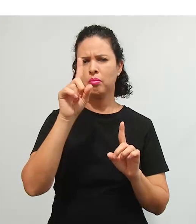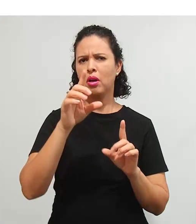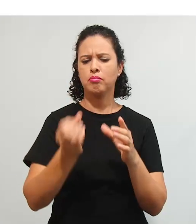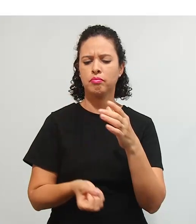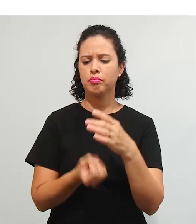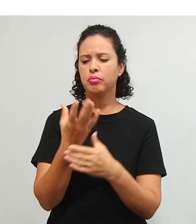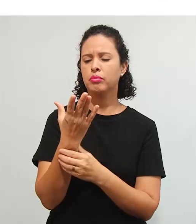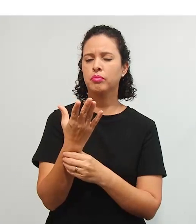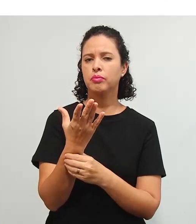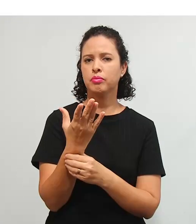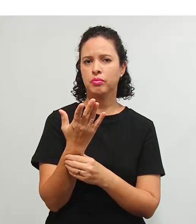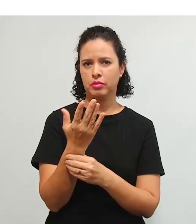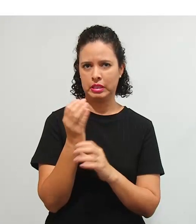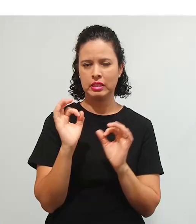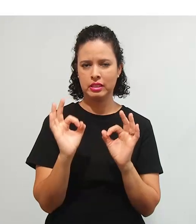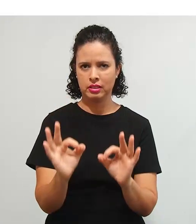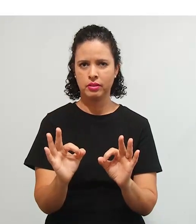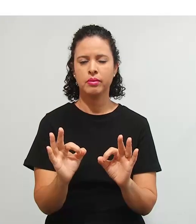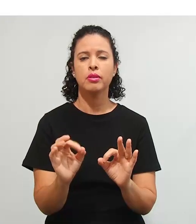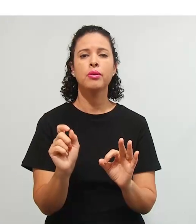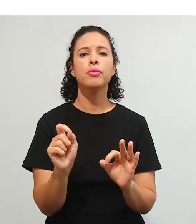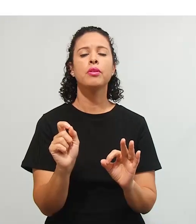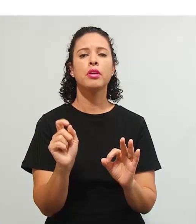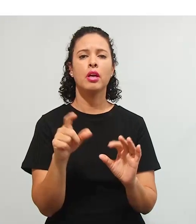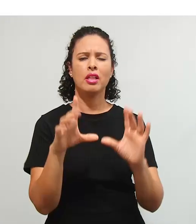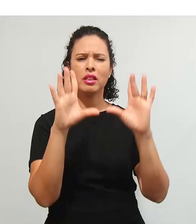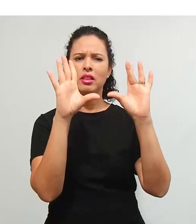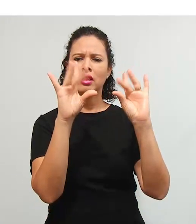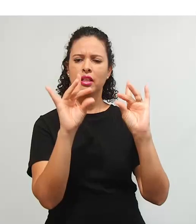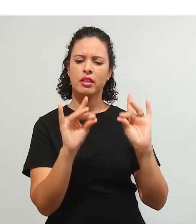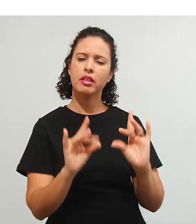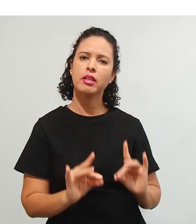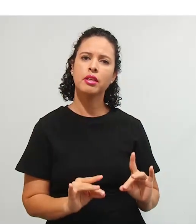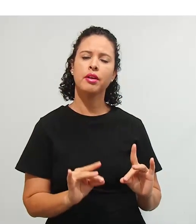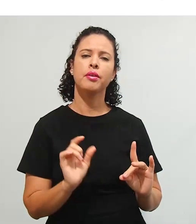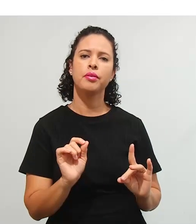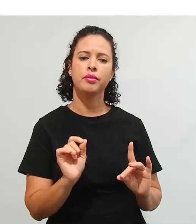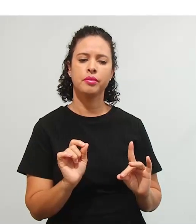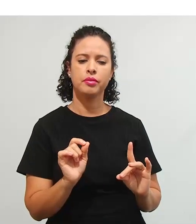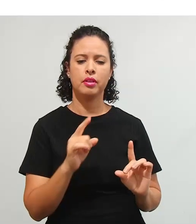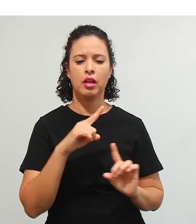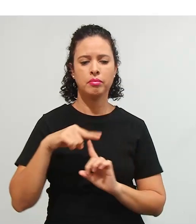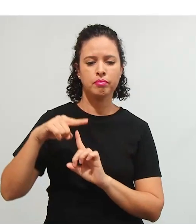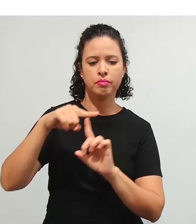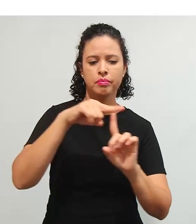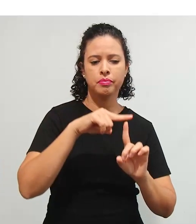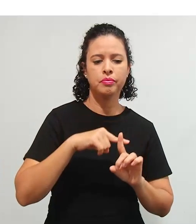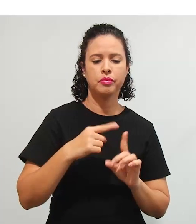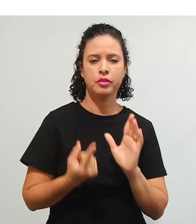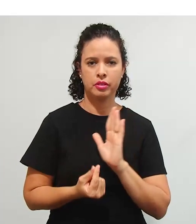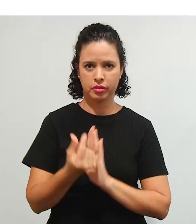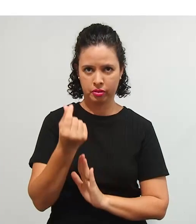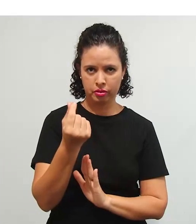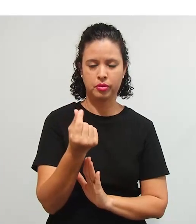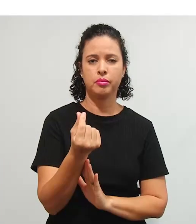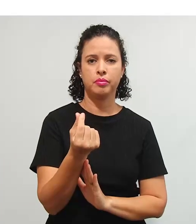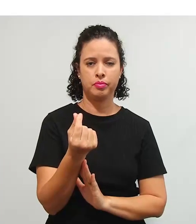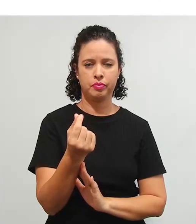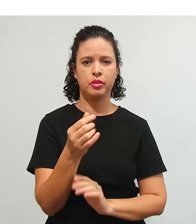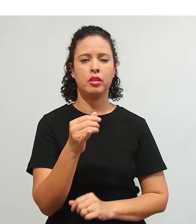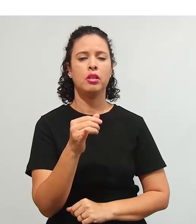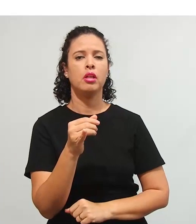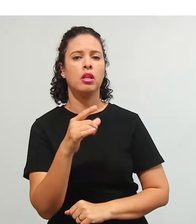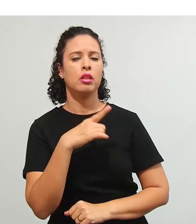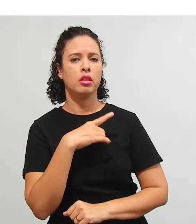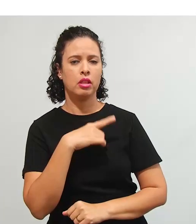origem, certo? A origem é o quê? O detalhamento das categorias econômicas. Então, nós temos duas categorias, receita